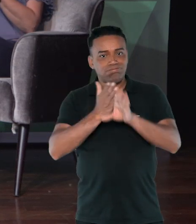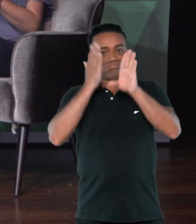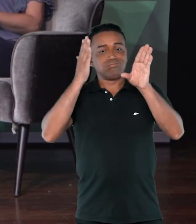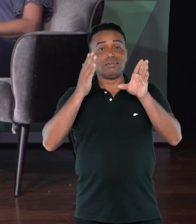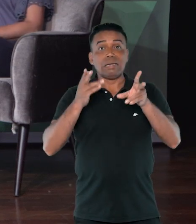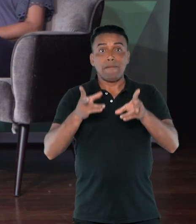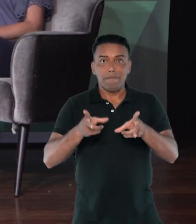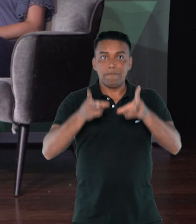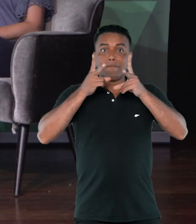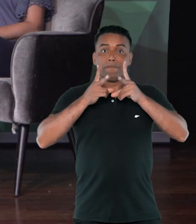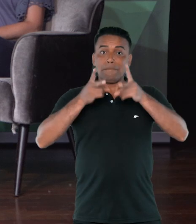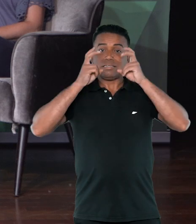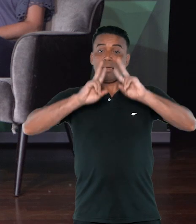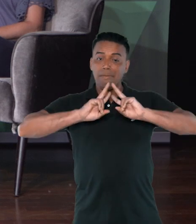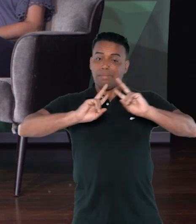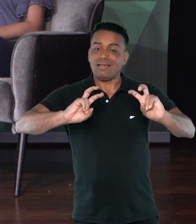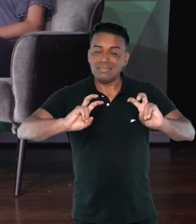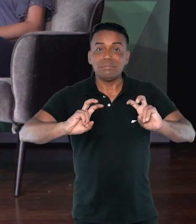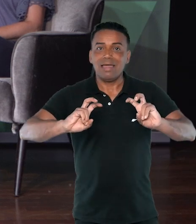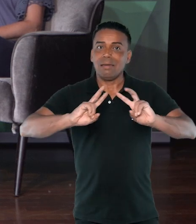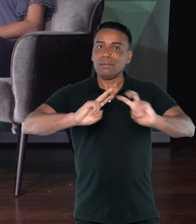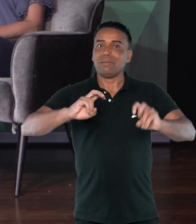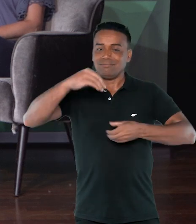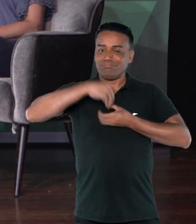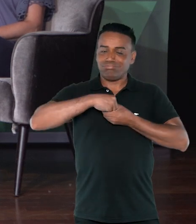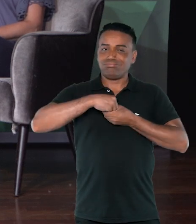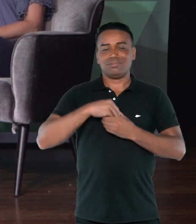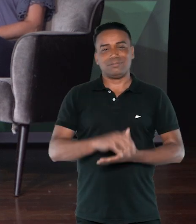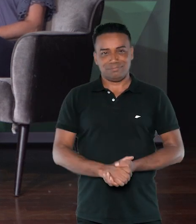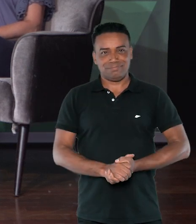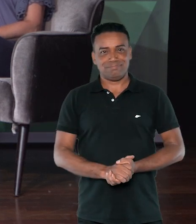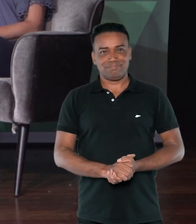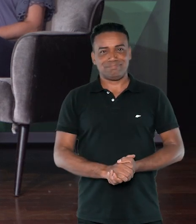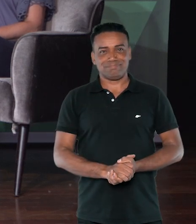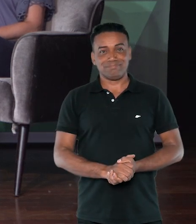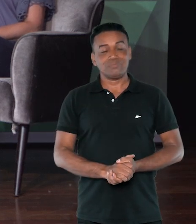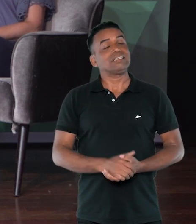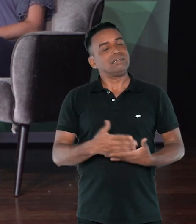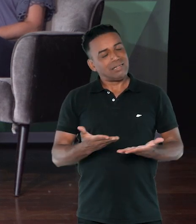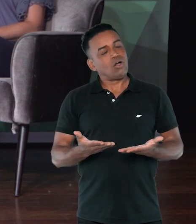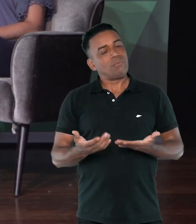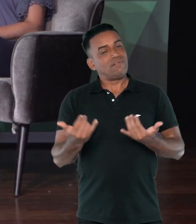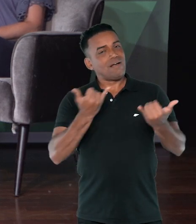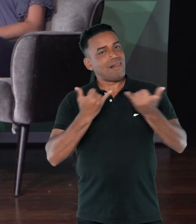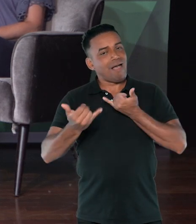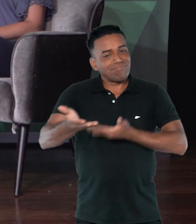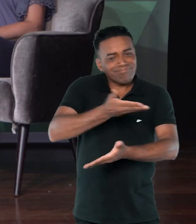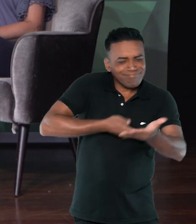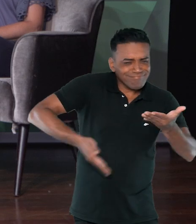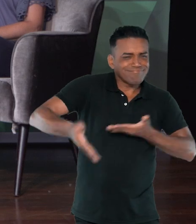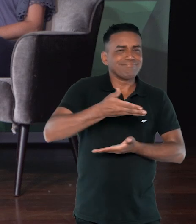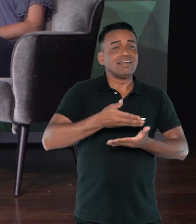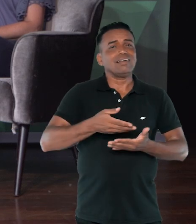e me darem esse retorno, né, assim, teve um que falou, nossa, teve um que eu coloquei um final feliz e